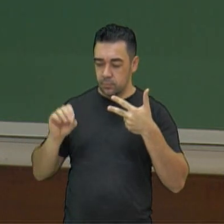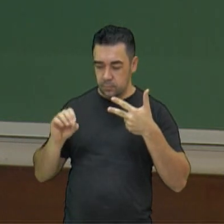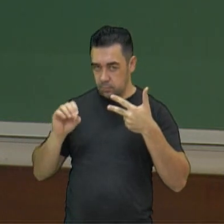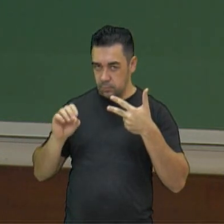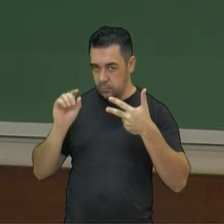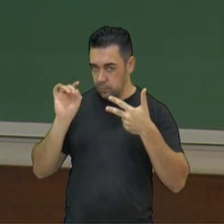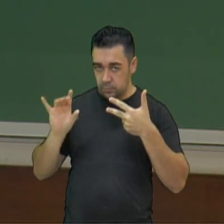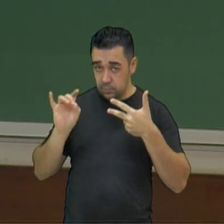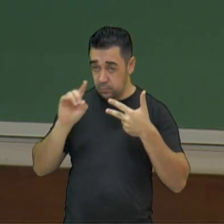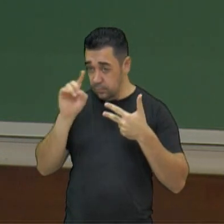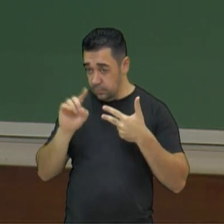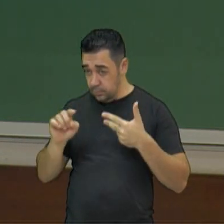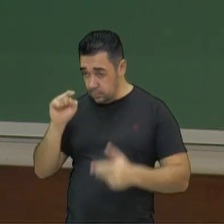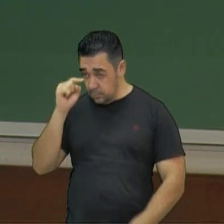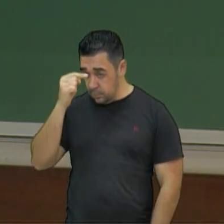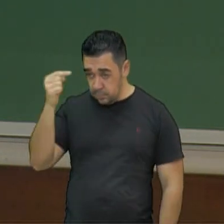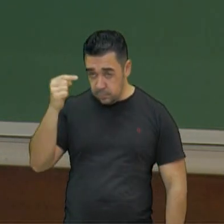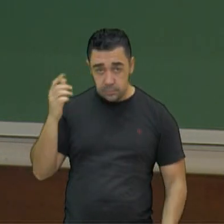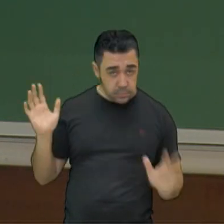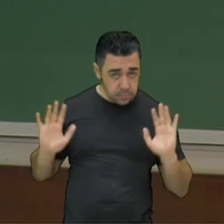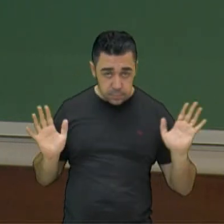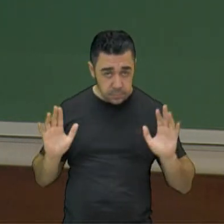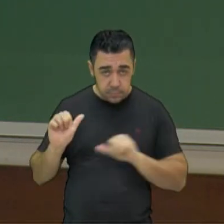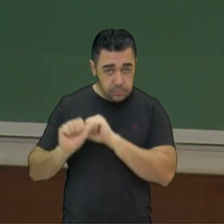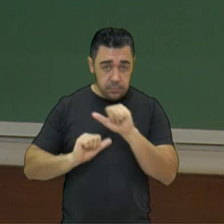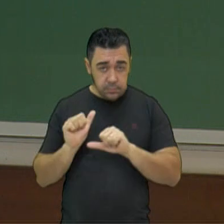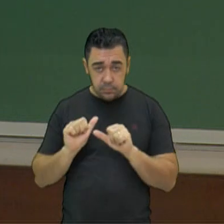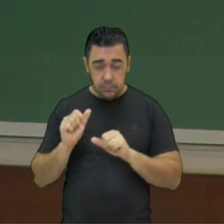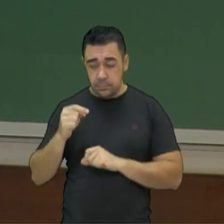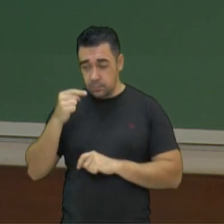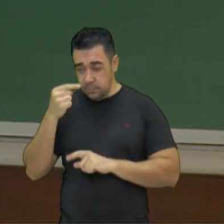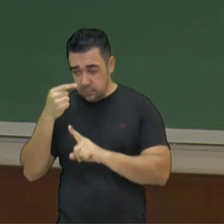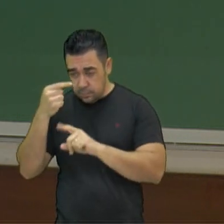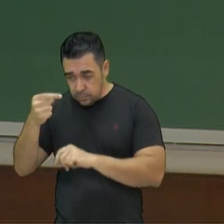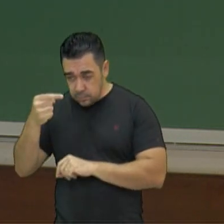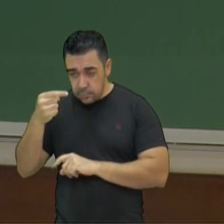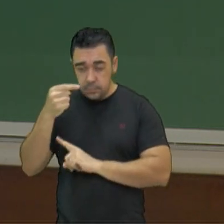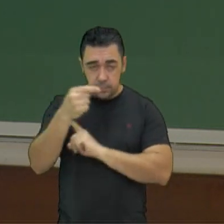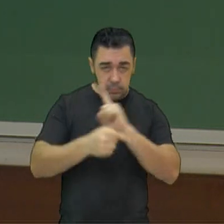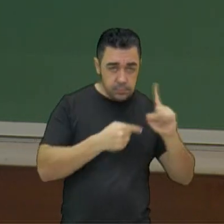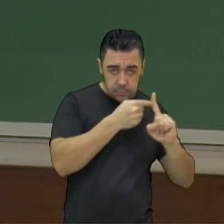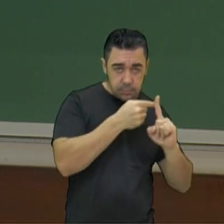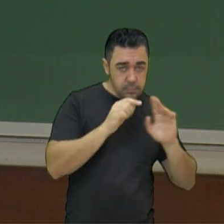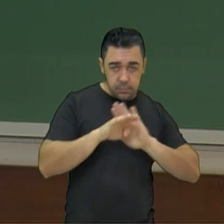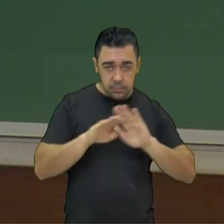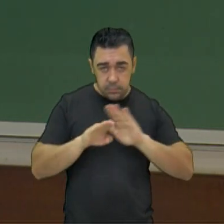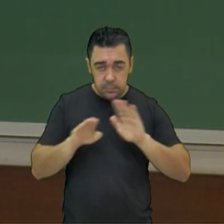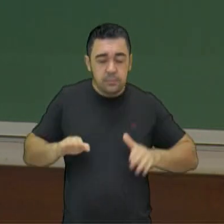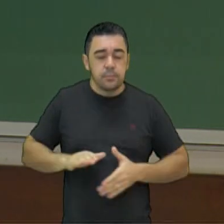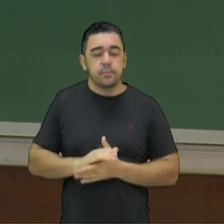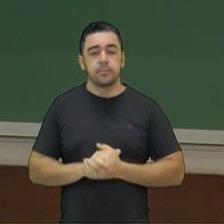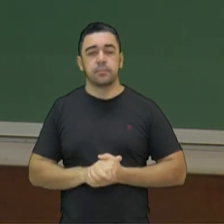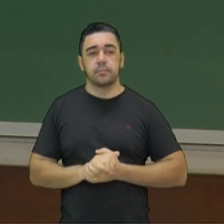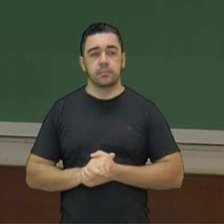o sinal da parte imaginária, tá bom? Deixa a parte real do jeito que tá. Então